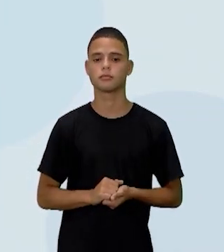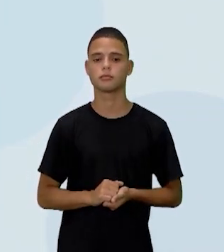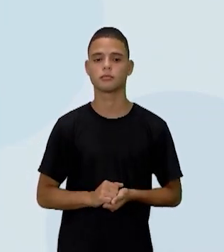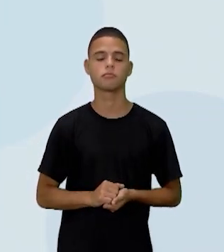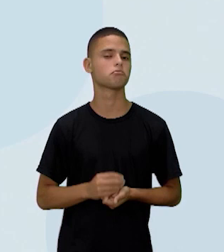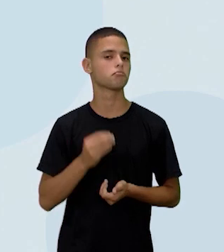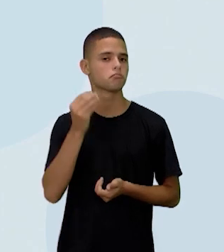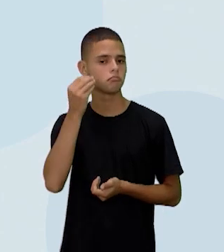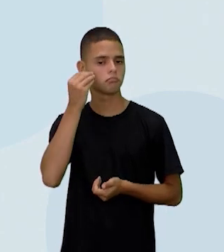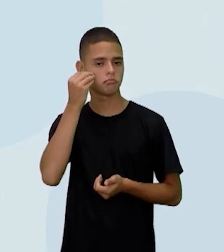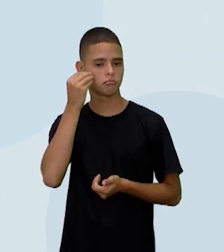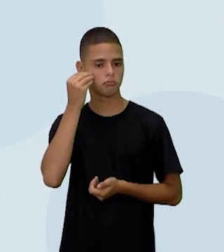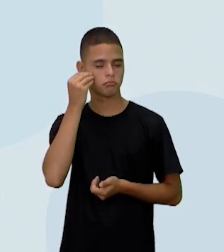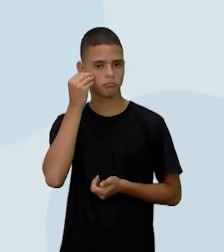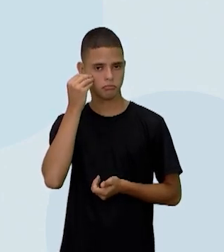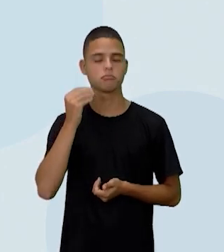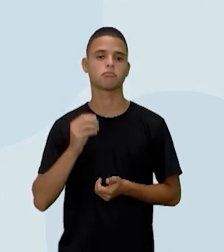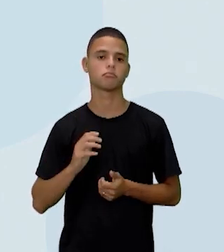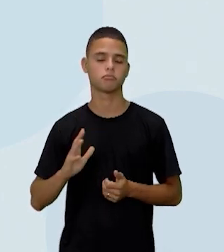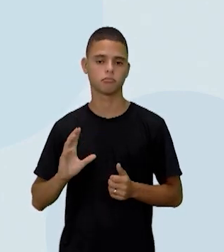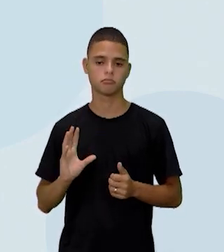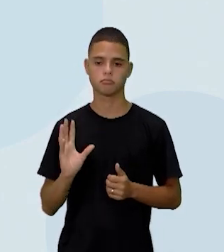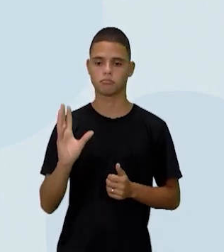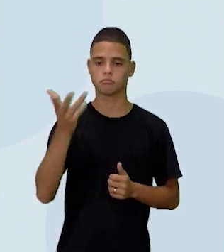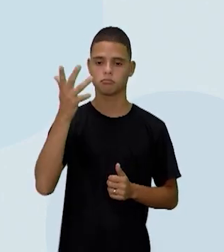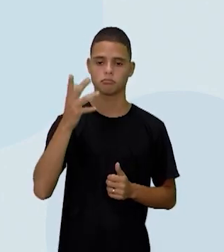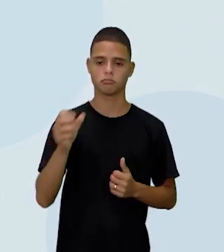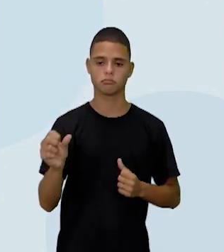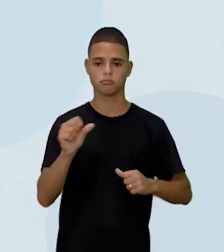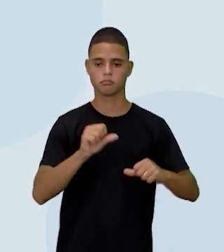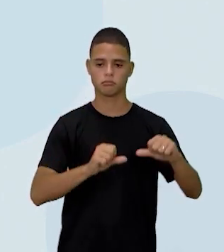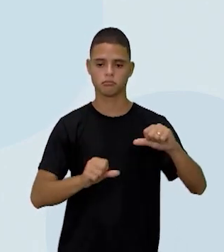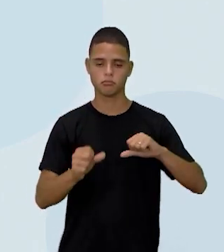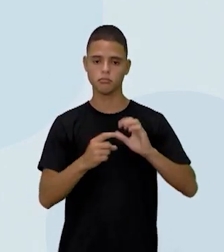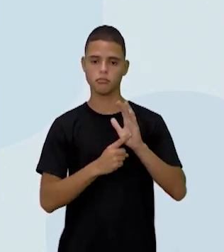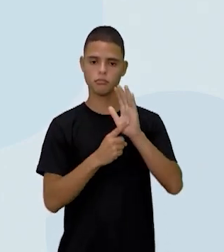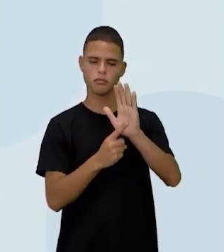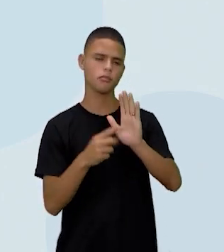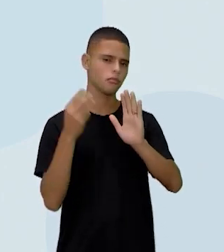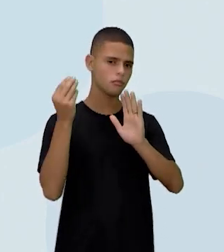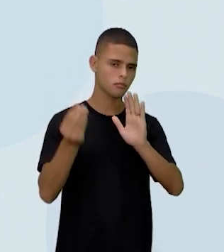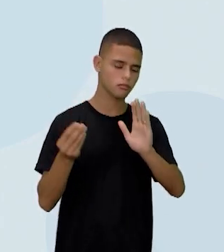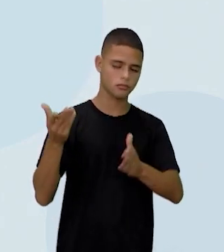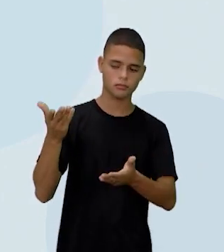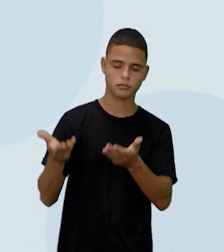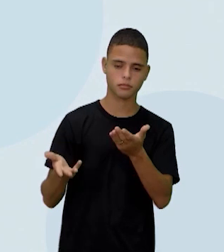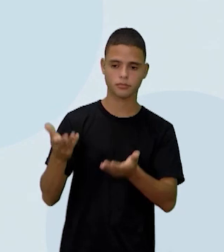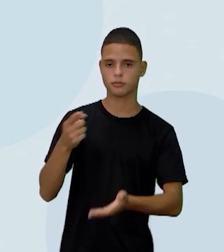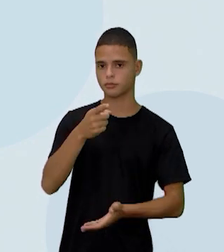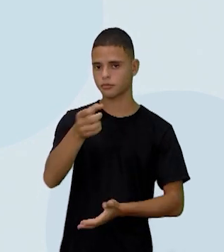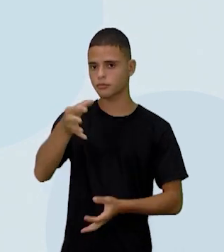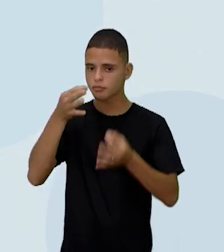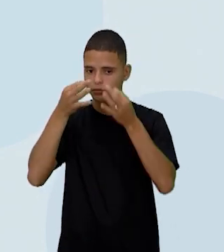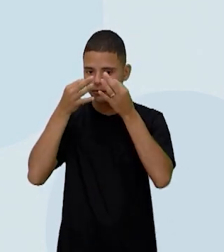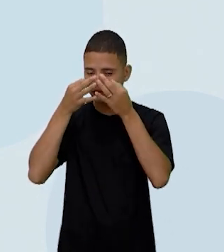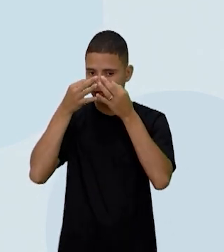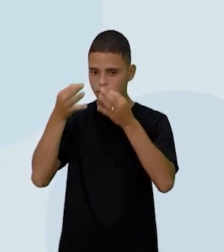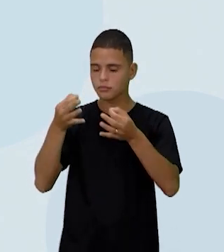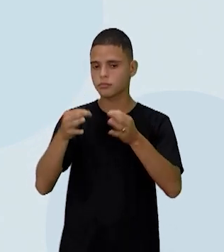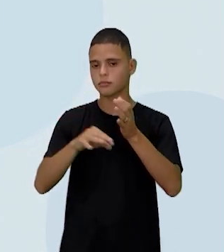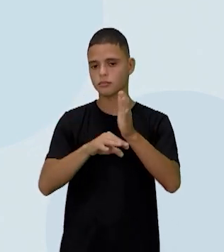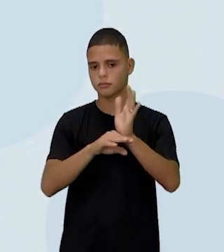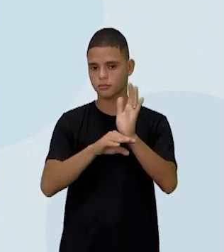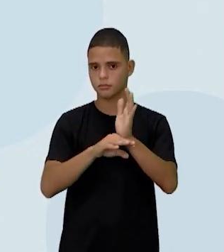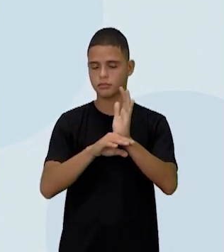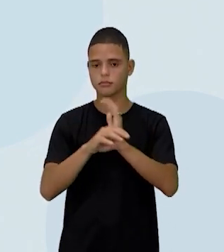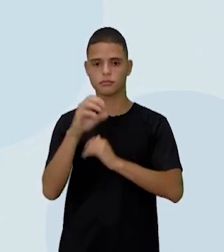uma reação química e vai mostrar para vocês como que é o estado de equilíbrio. Então, prestem bastante atenção nesse videozinho,